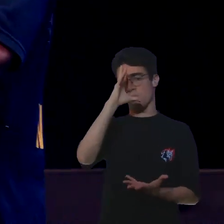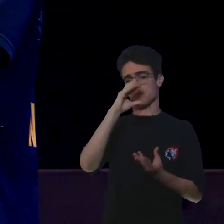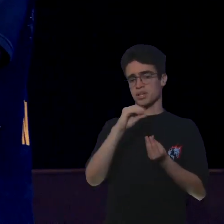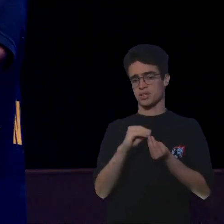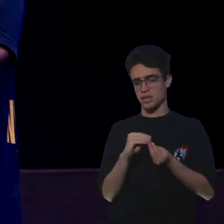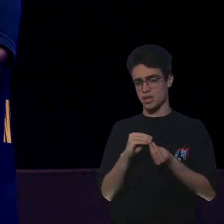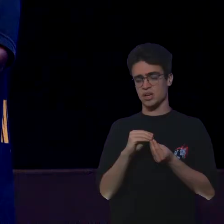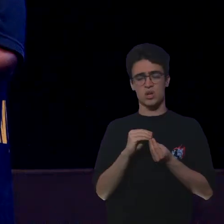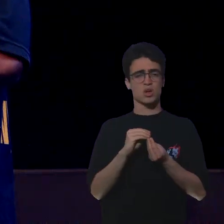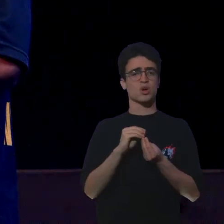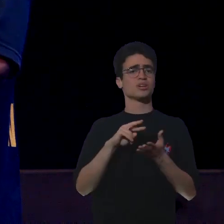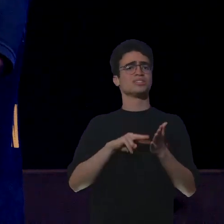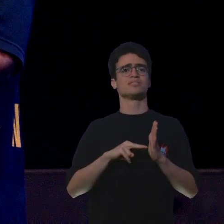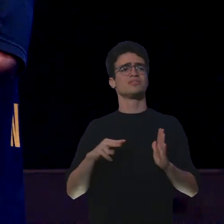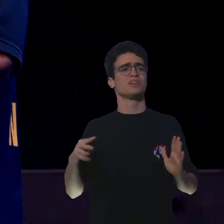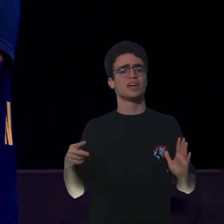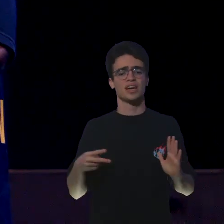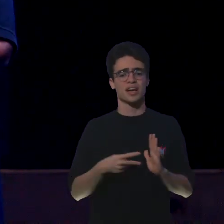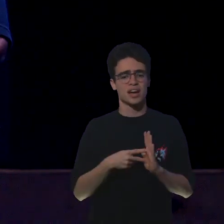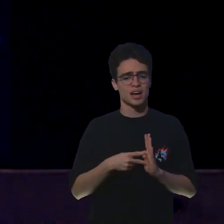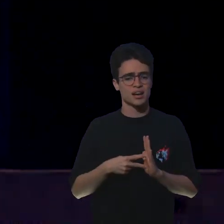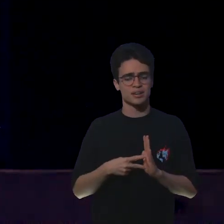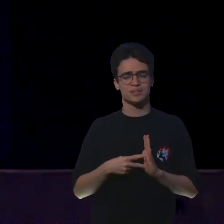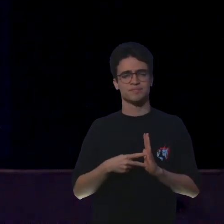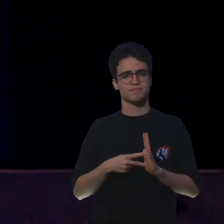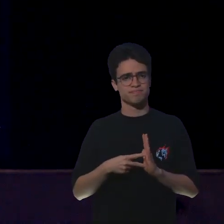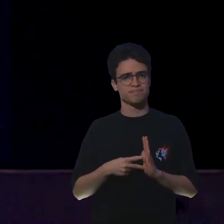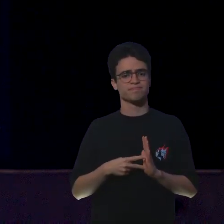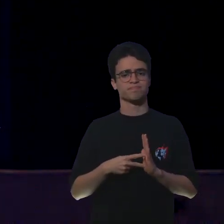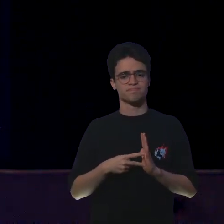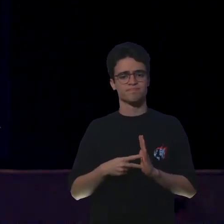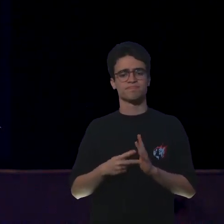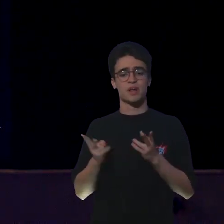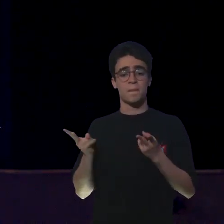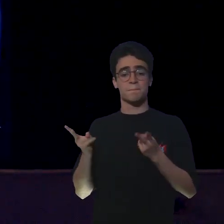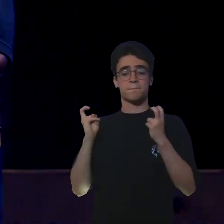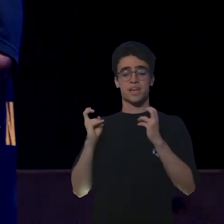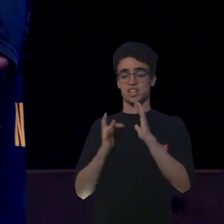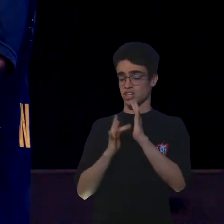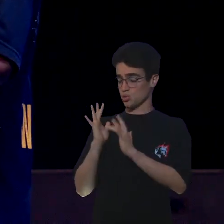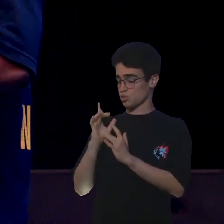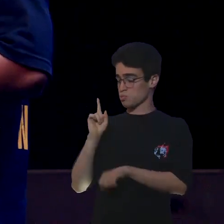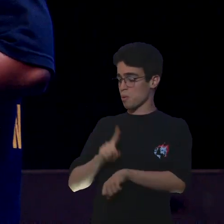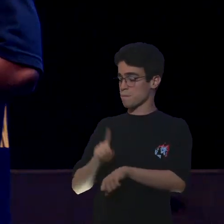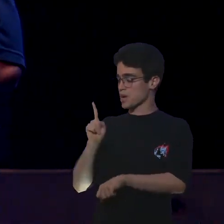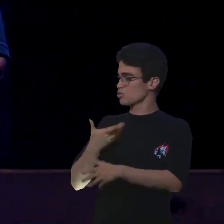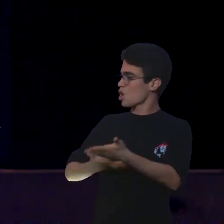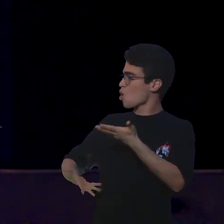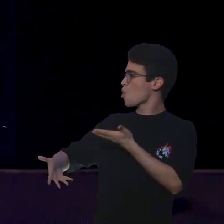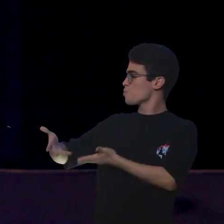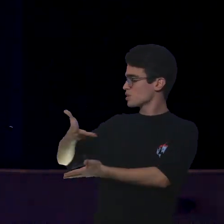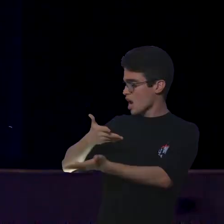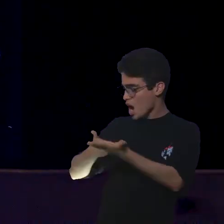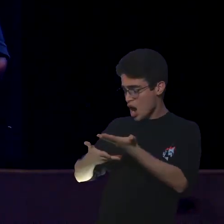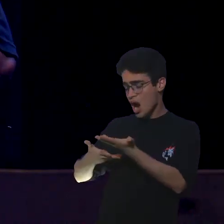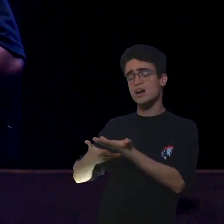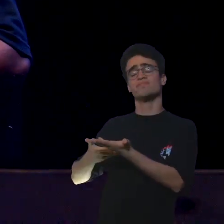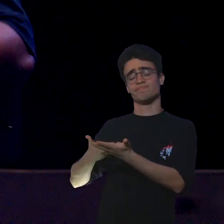entender o que representa reconhecer Jesus na comunhão quando a